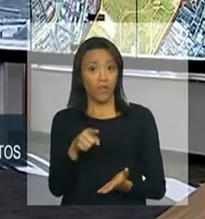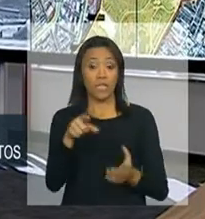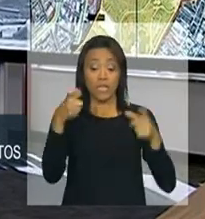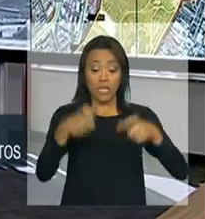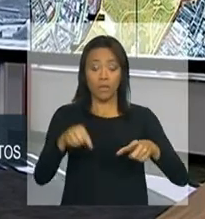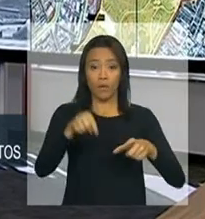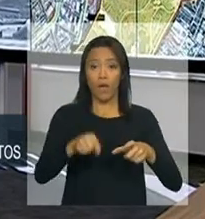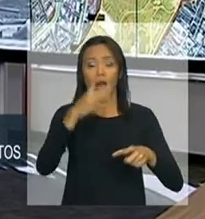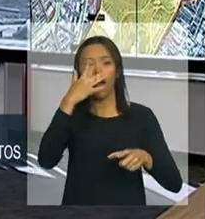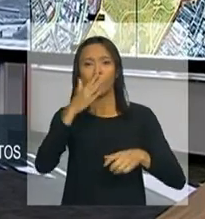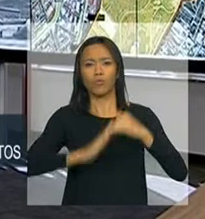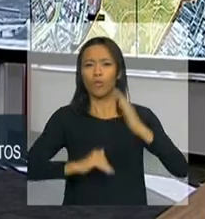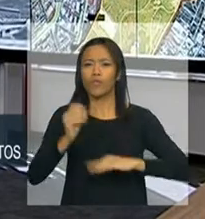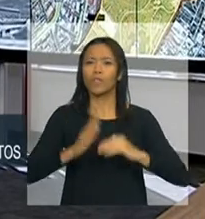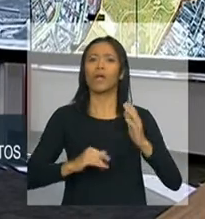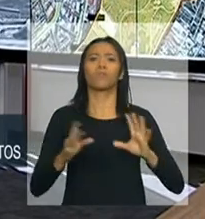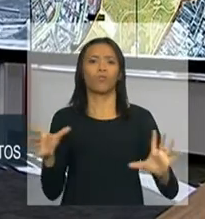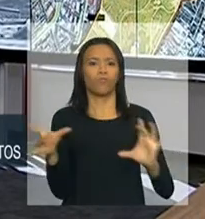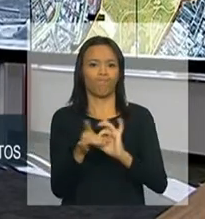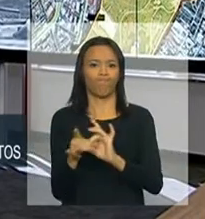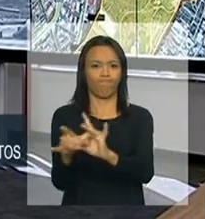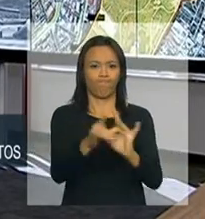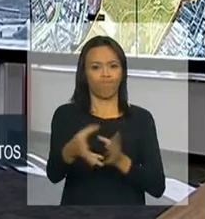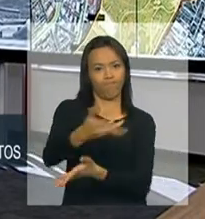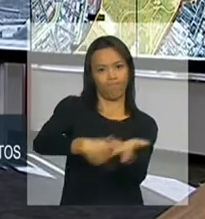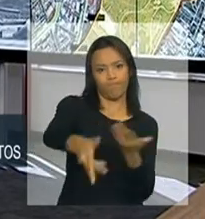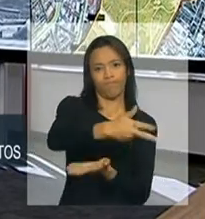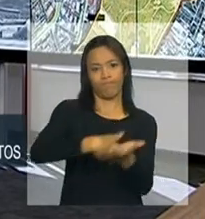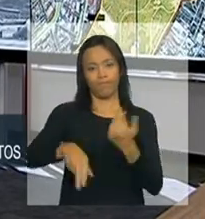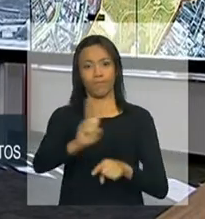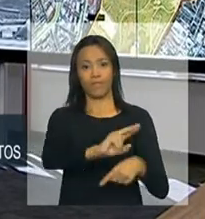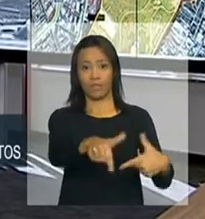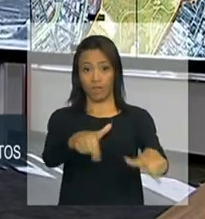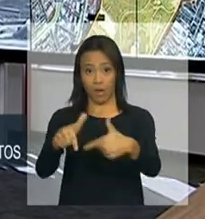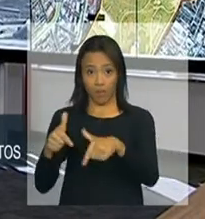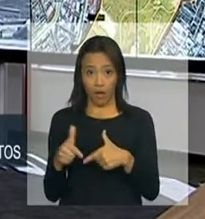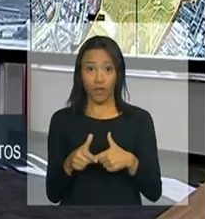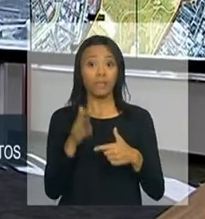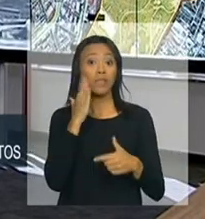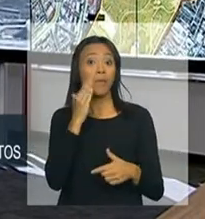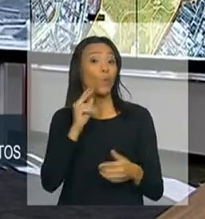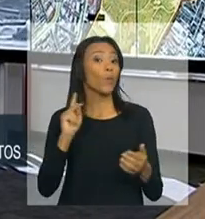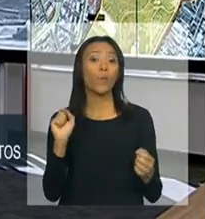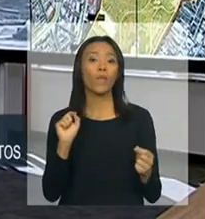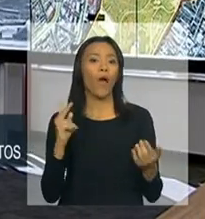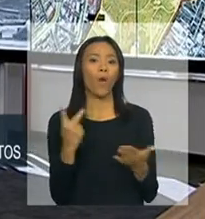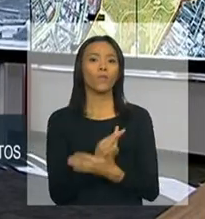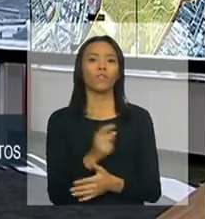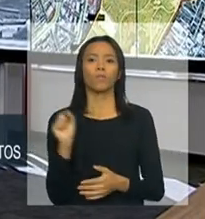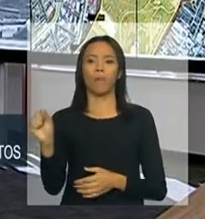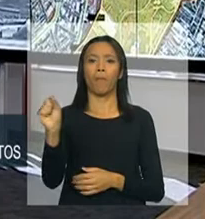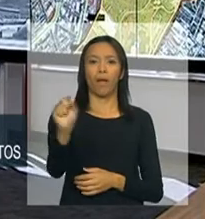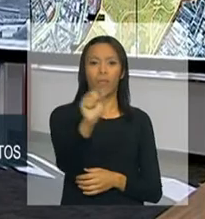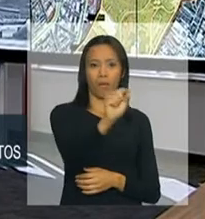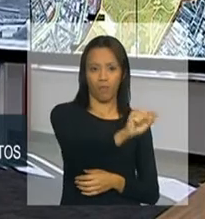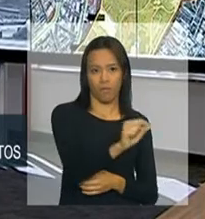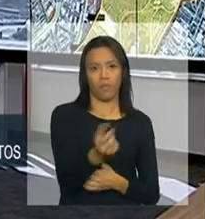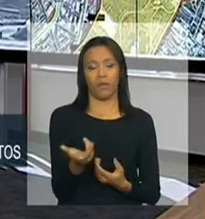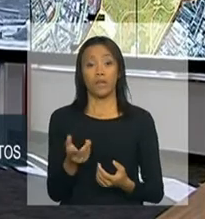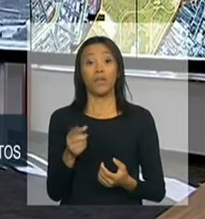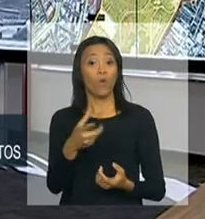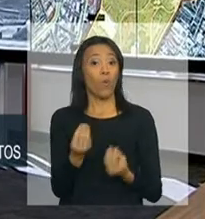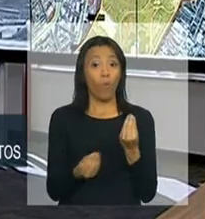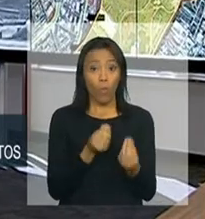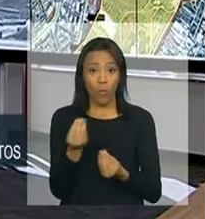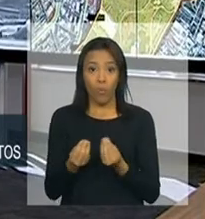trabalhar de forma integrada e fazer a gestão das operações os recursos necessários para aquisição dos